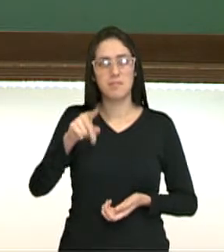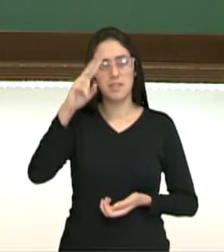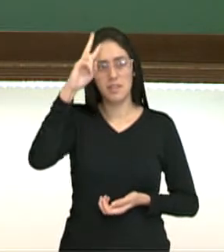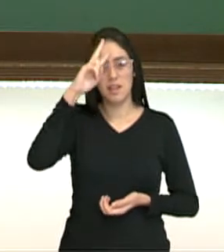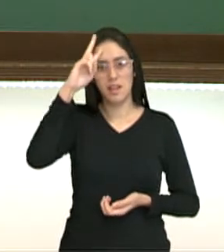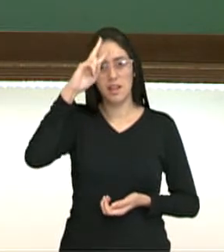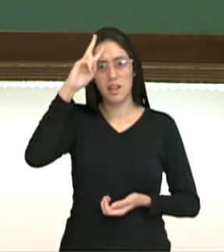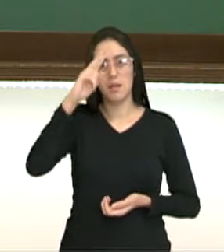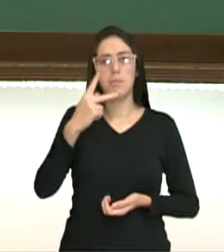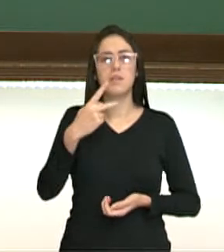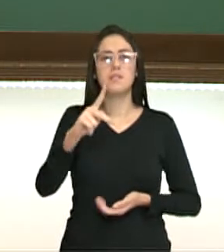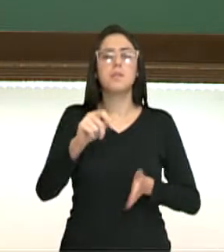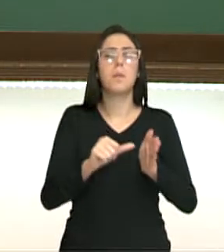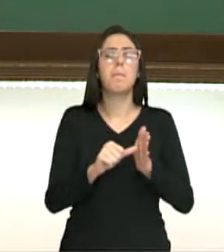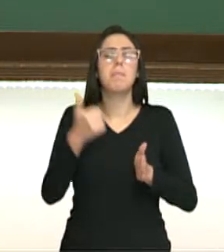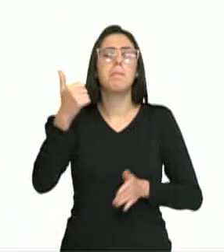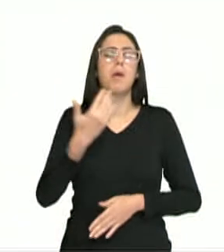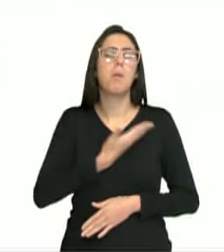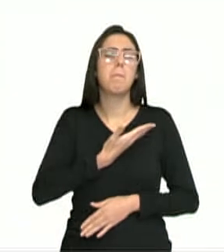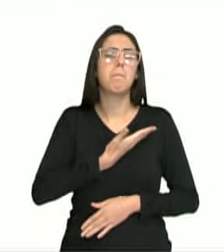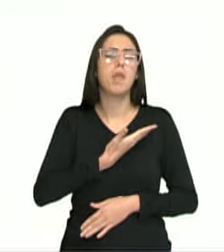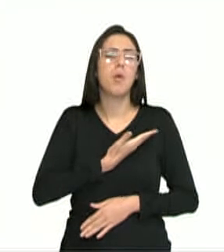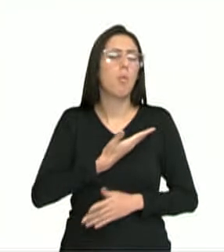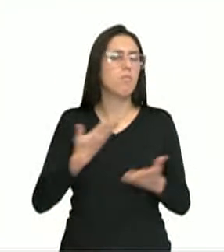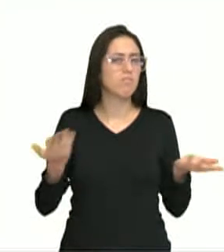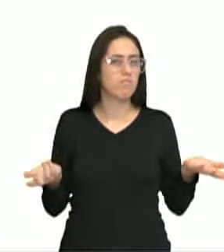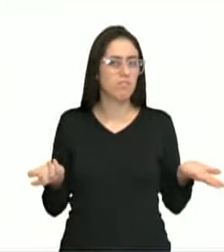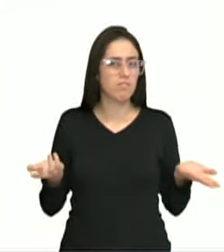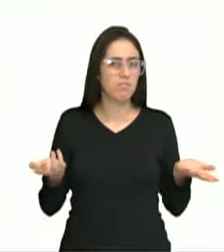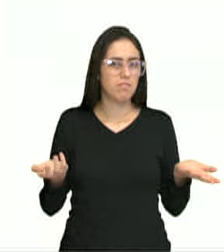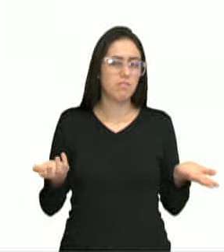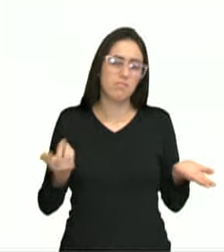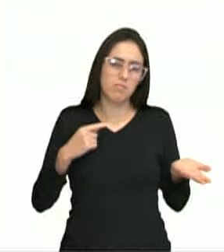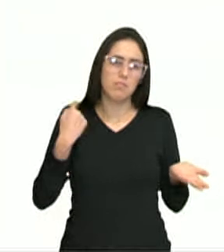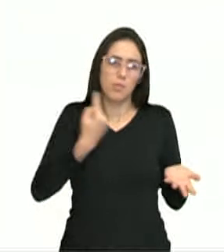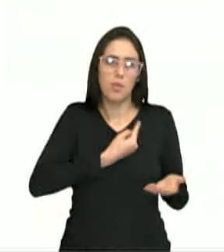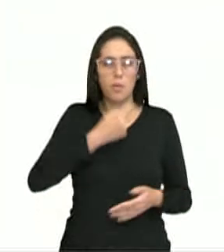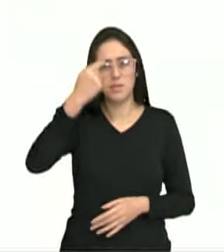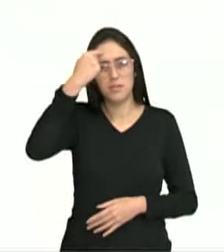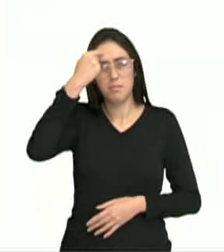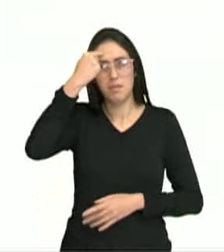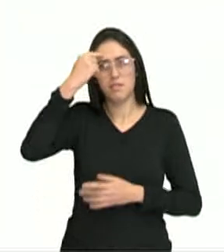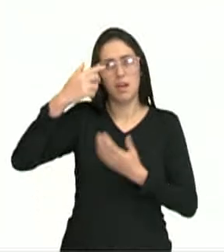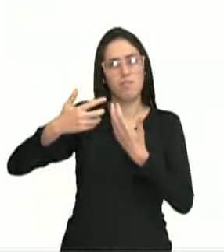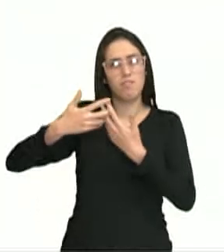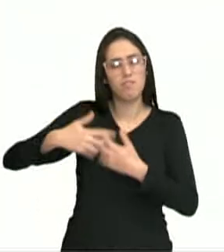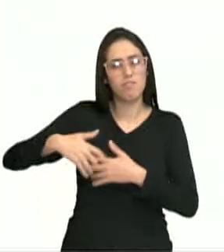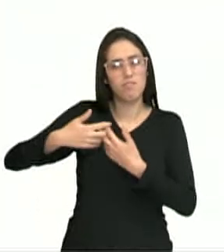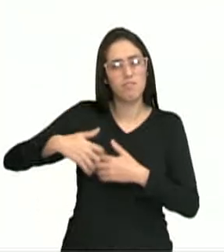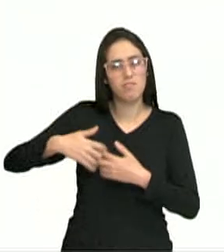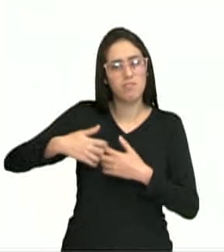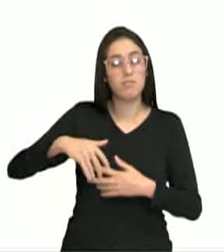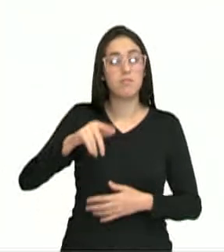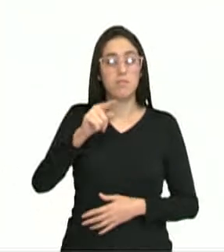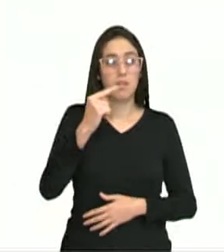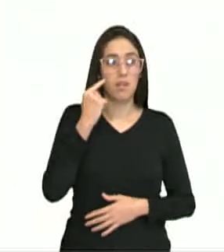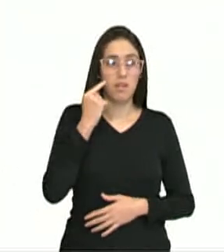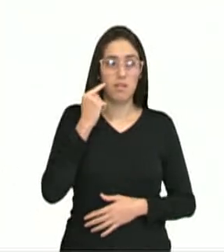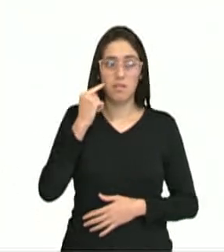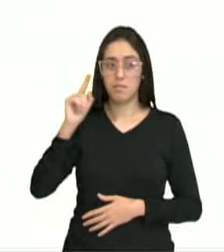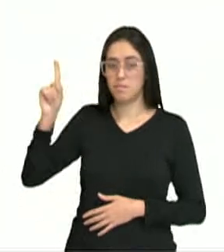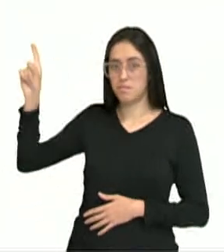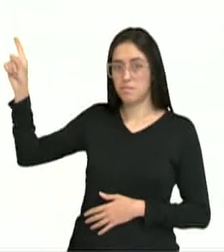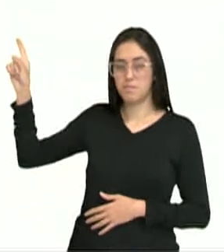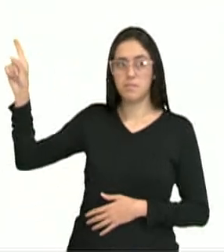seu coleguinha, tá? Então, apenas para a gente pensar um pouquinho aí. E observe aqui, ó, tu